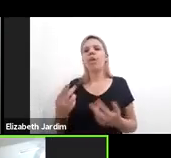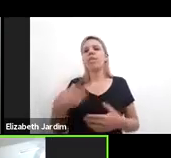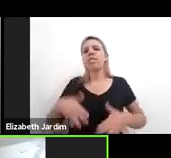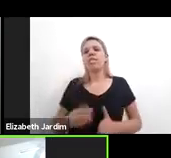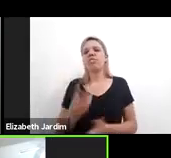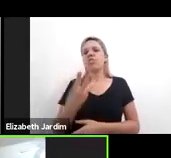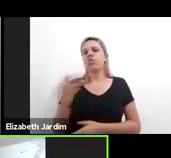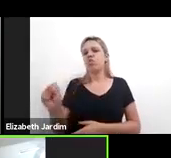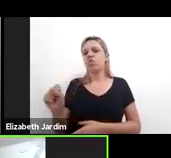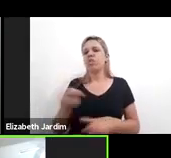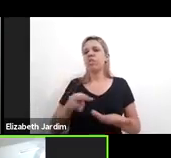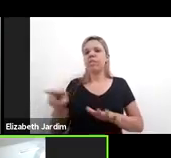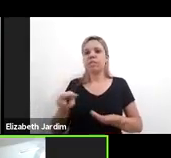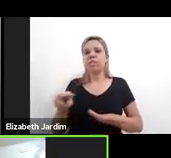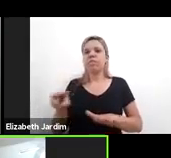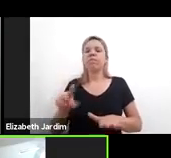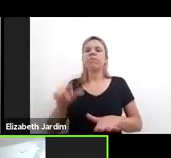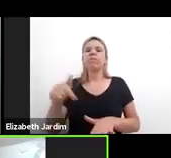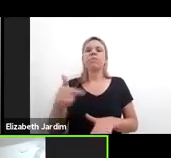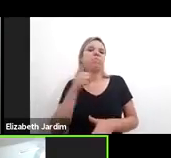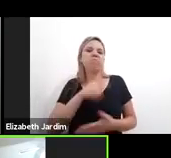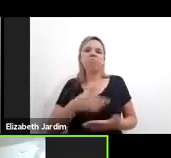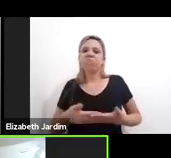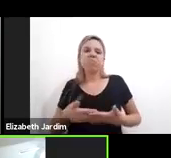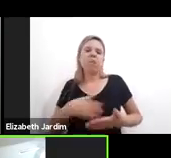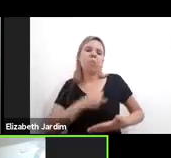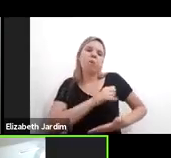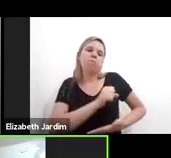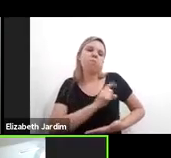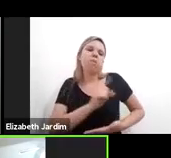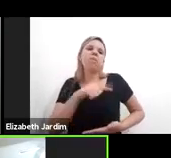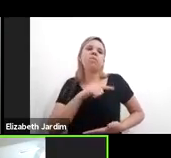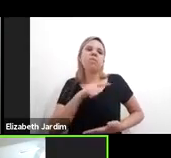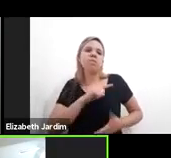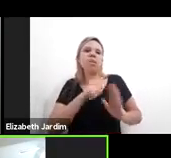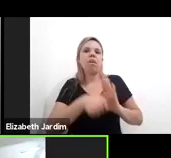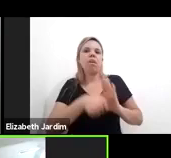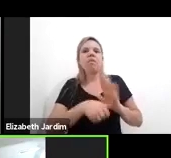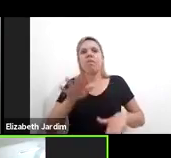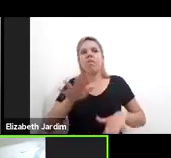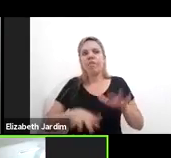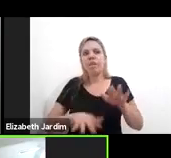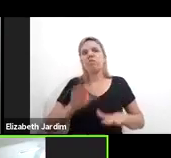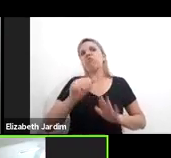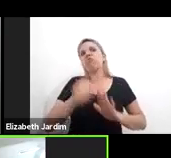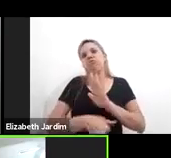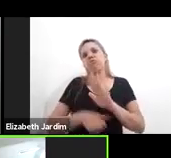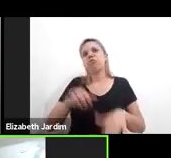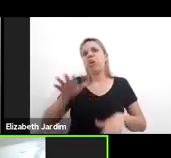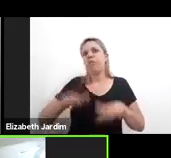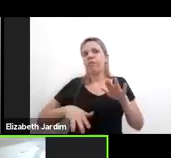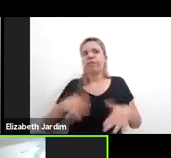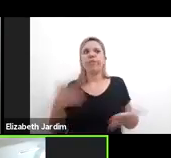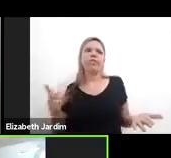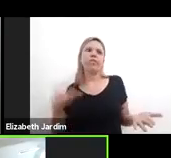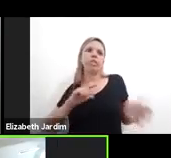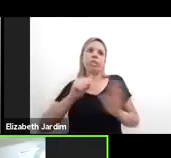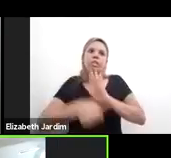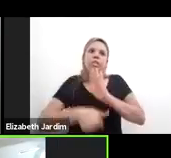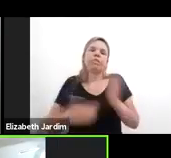semanas, e talvez não fosse mamar porque talvez tivesse, tudo é talvez tivesse síndrome de